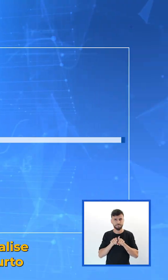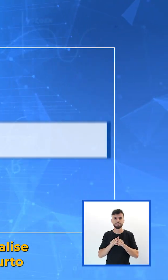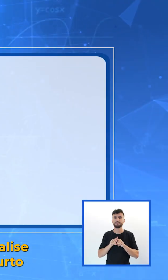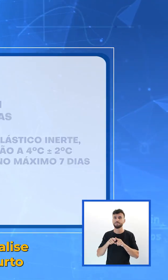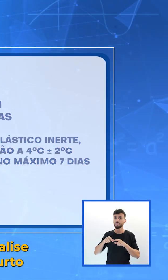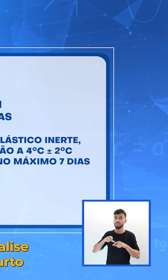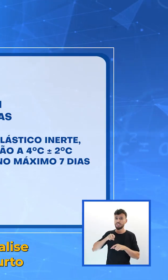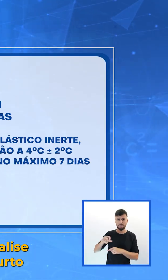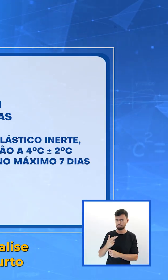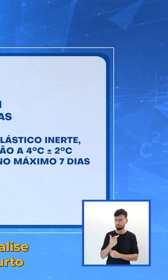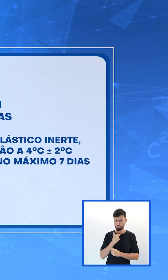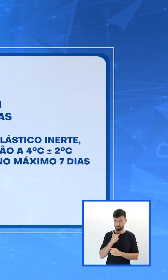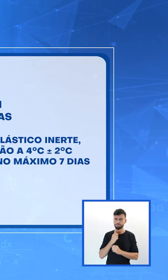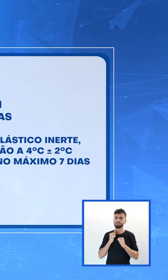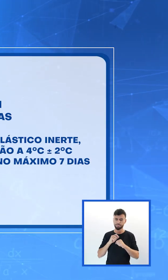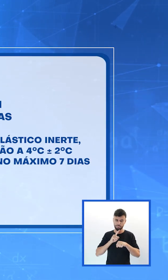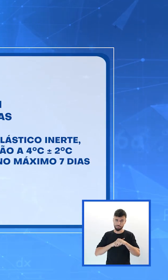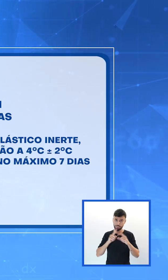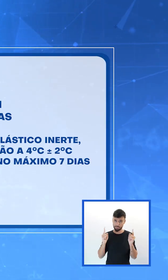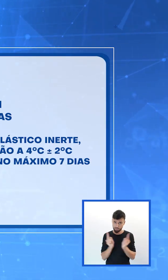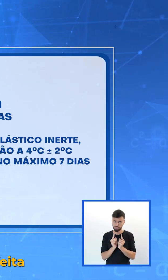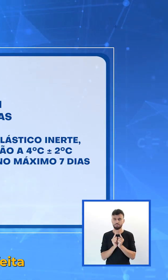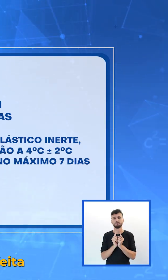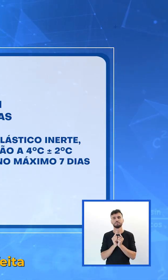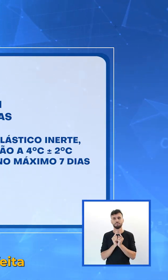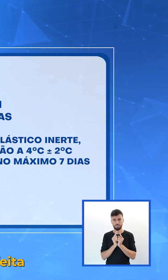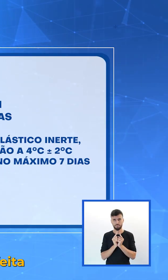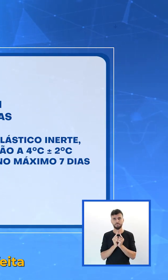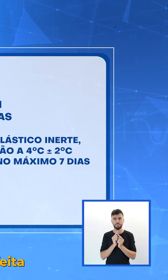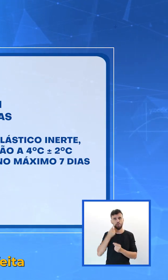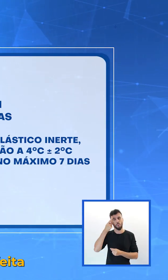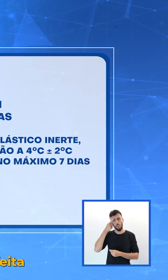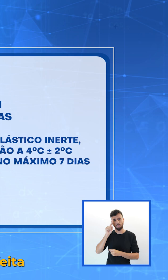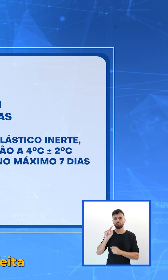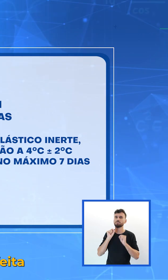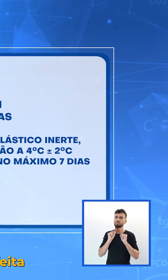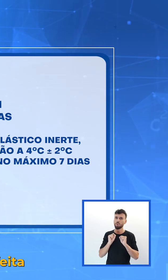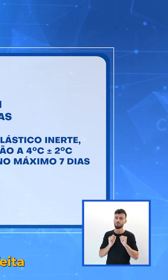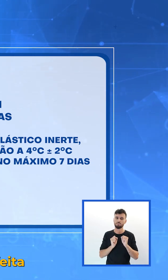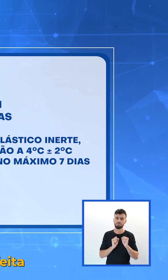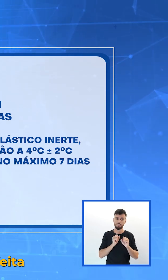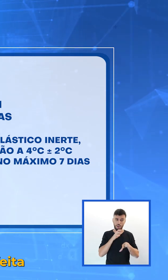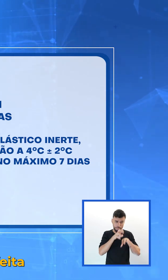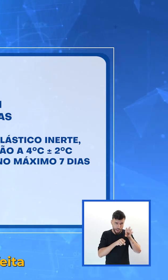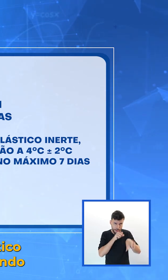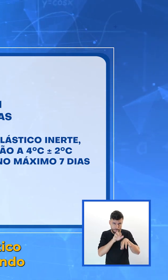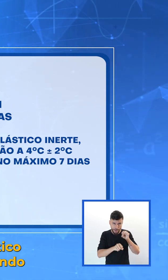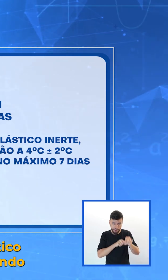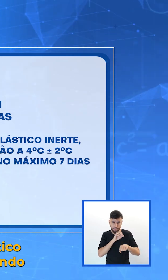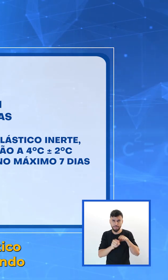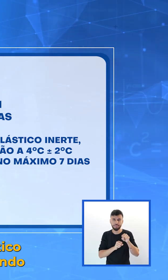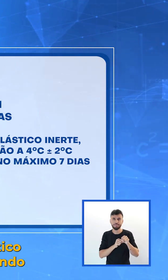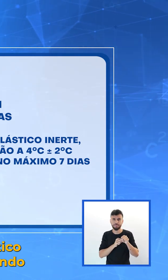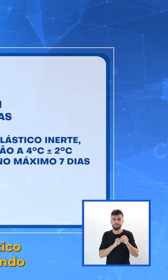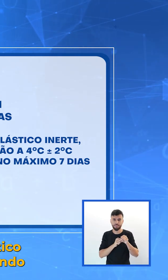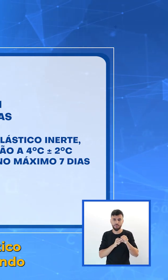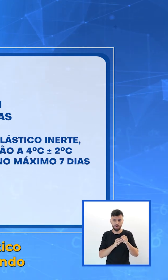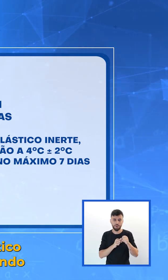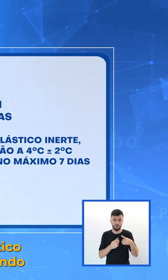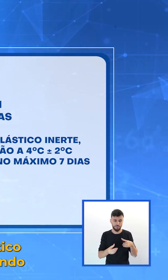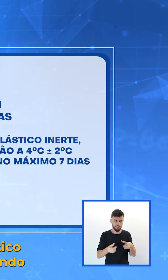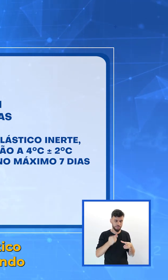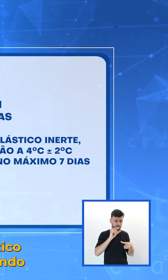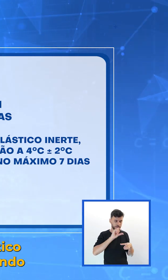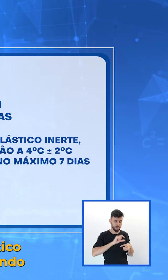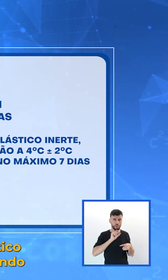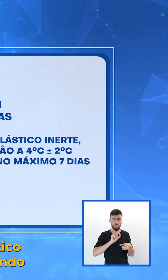análise dentro de um período mais curto, de até 24 horas, então sugere-se que a coleta, que seja feita com frascos de vidro ou plástico